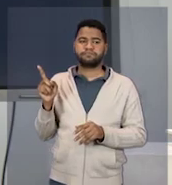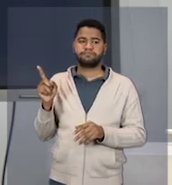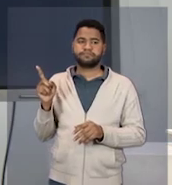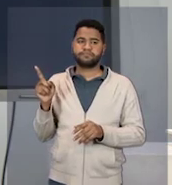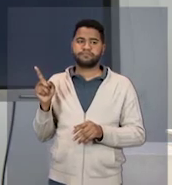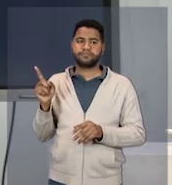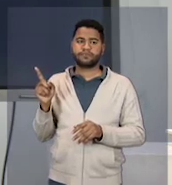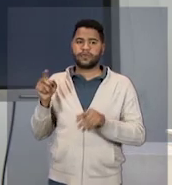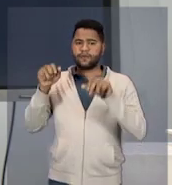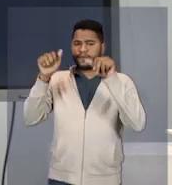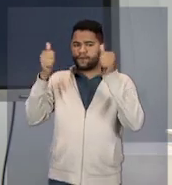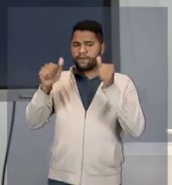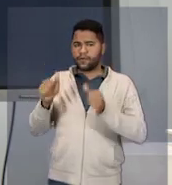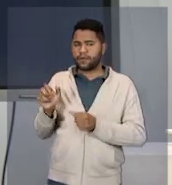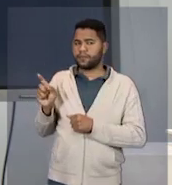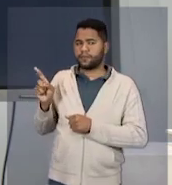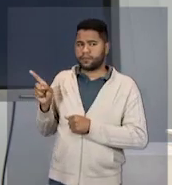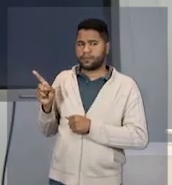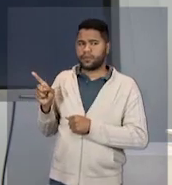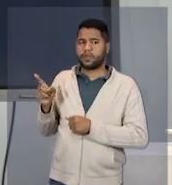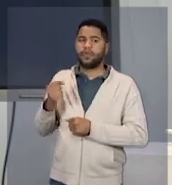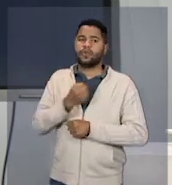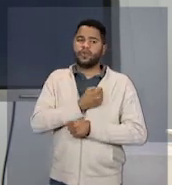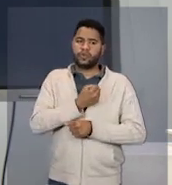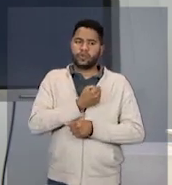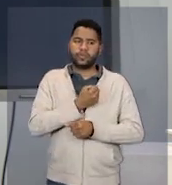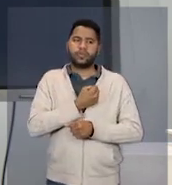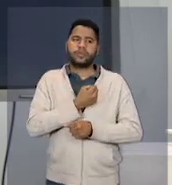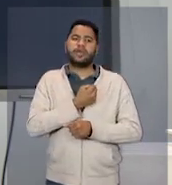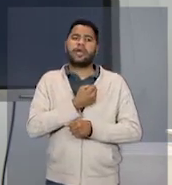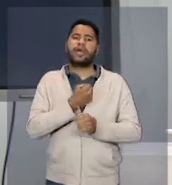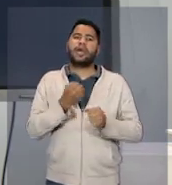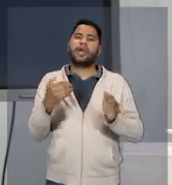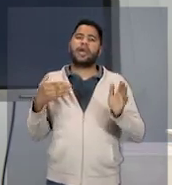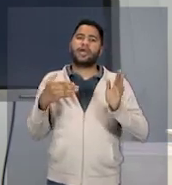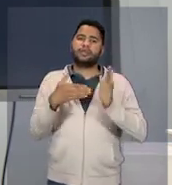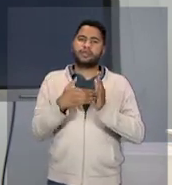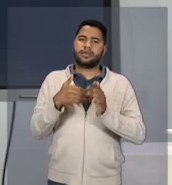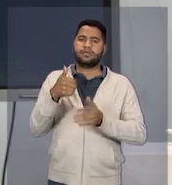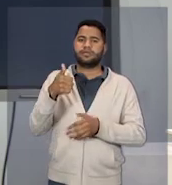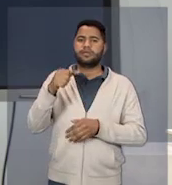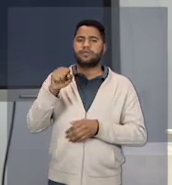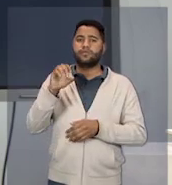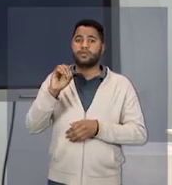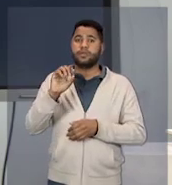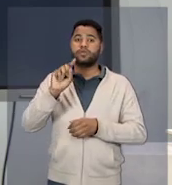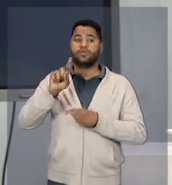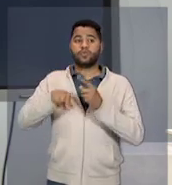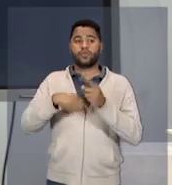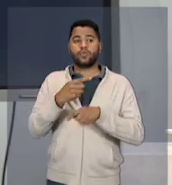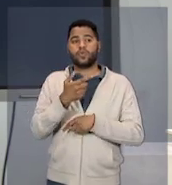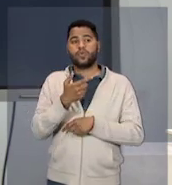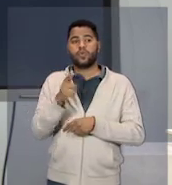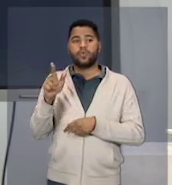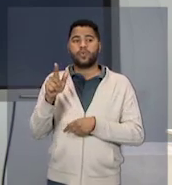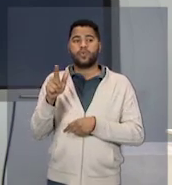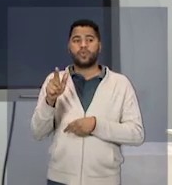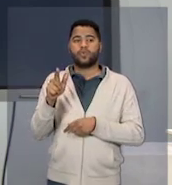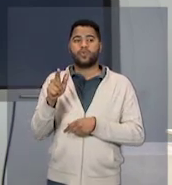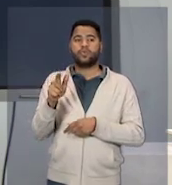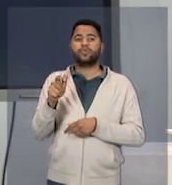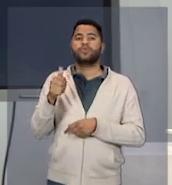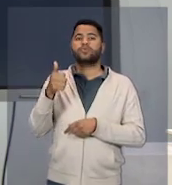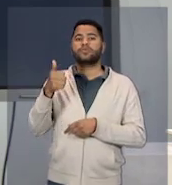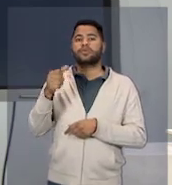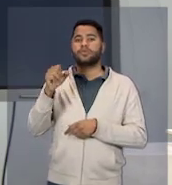Então, um que tem os números todos completos, vai de 0 até 180, e o outro modelo vai de 0 a 180